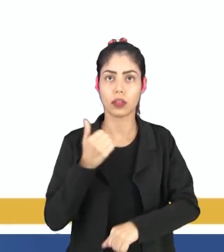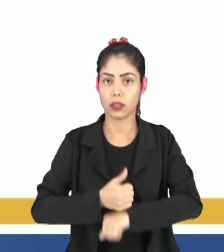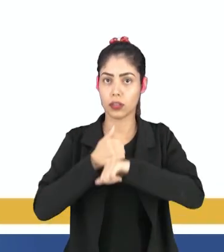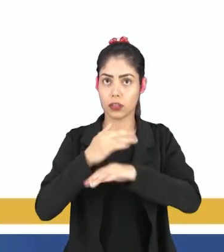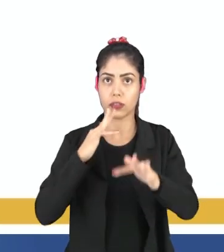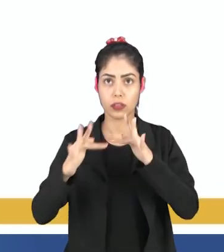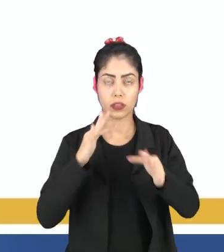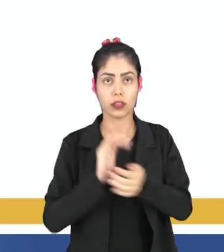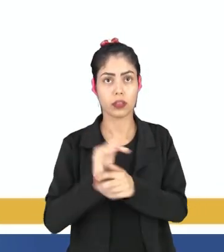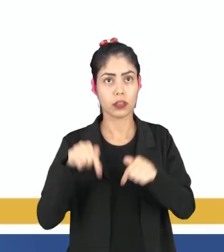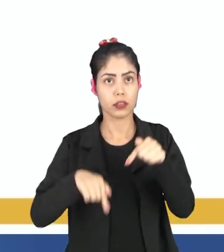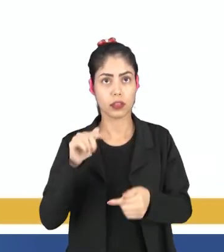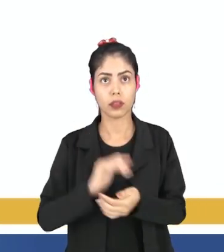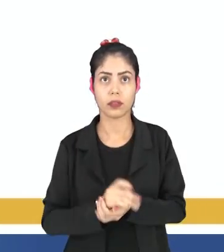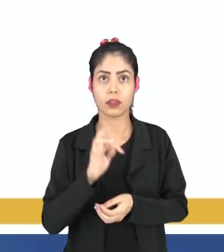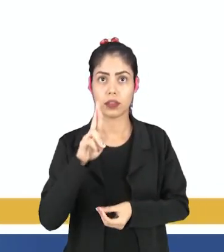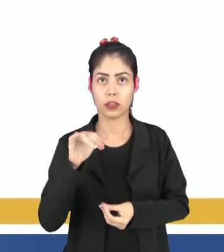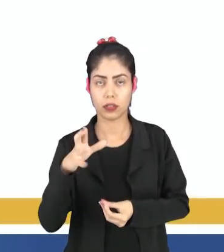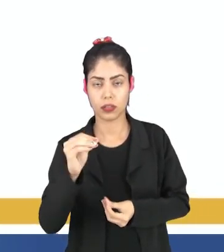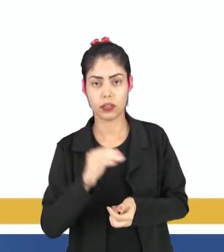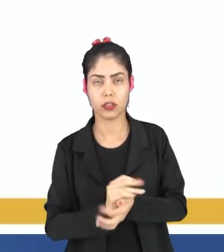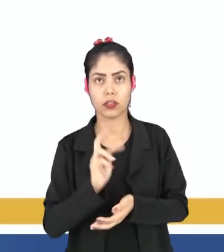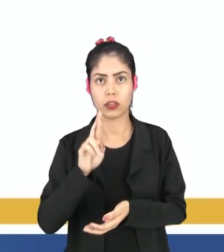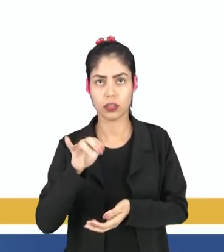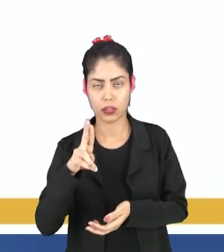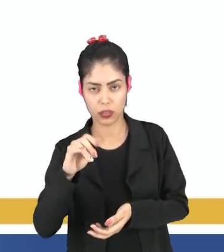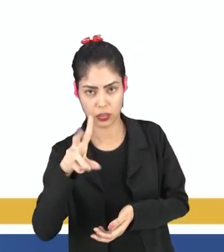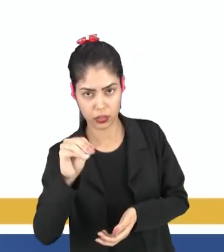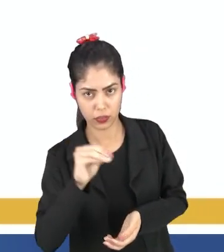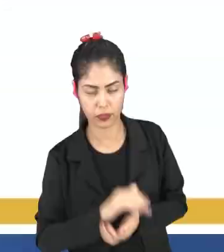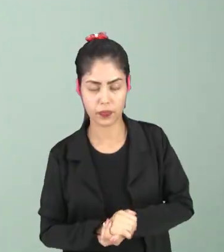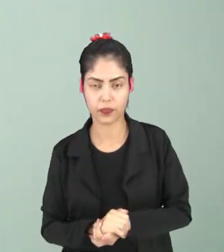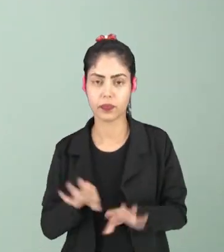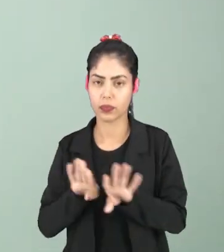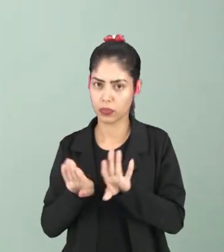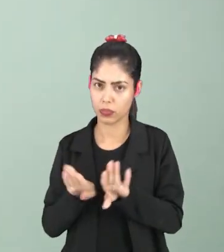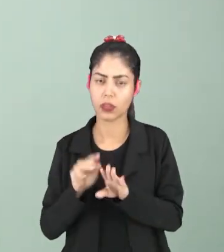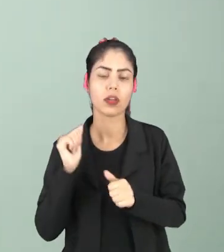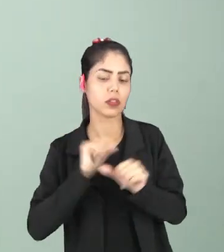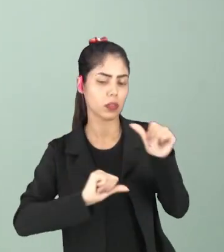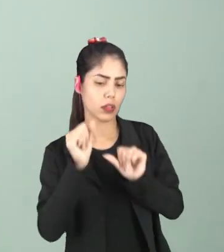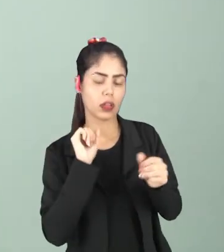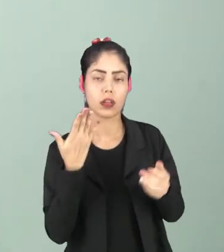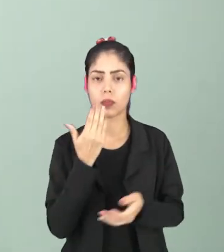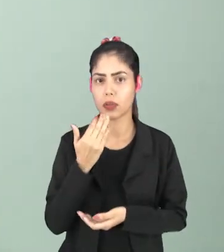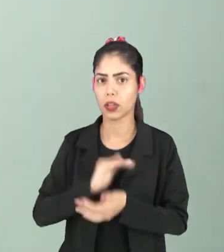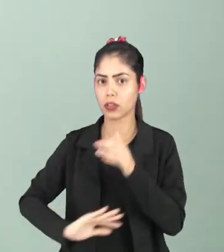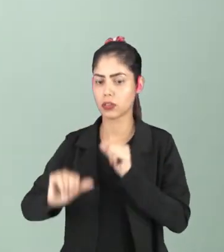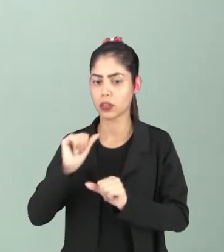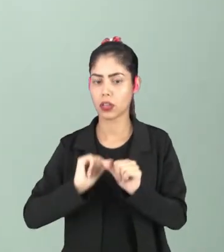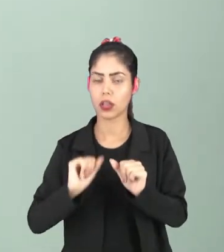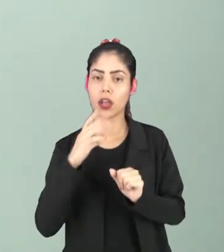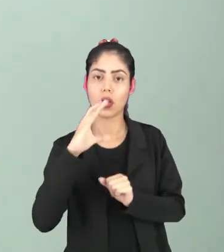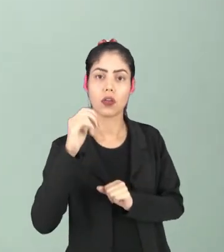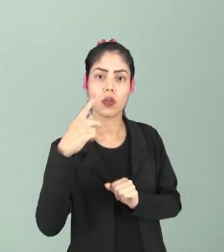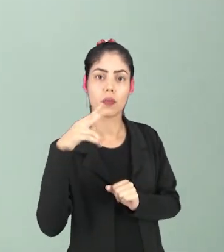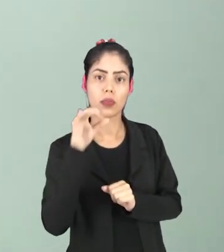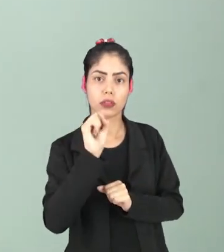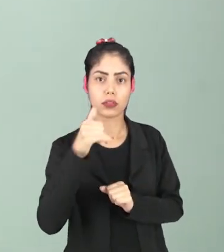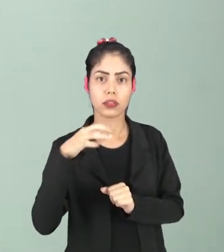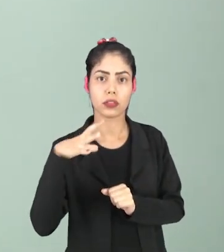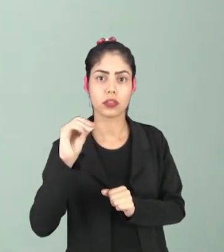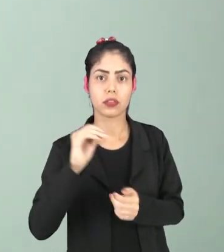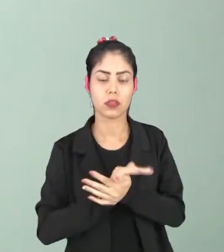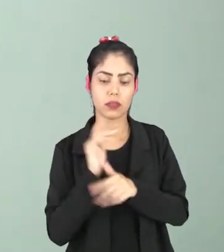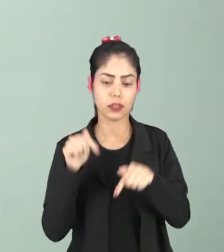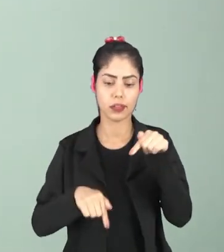suas qualidades físicas e químicas, integridade e capacidade nutritiva. Então, alterar o alimento é você mudar a sua composição química, né?